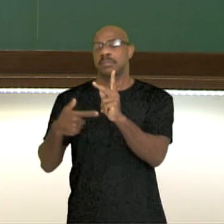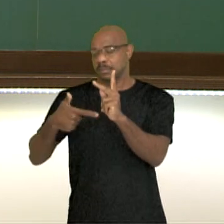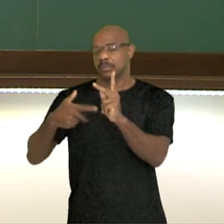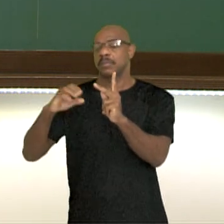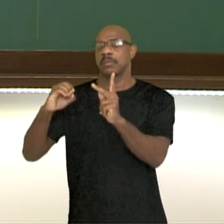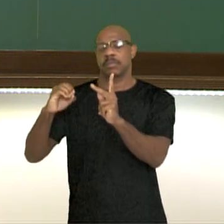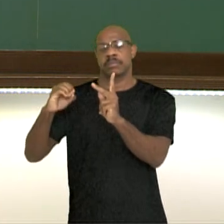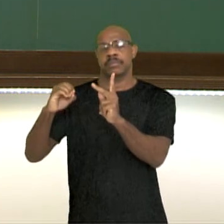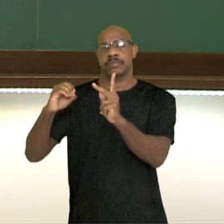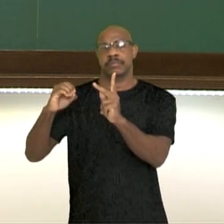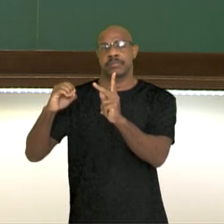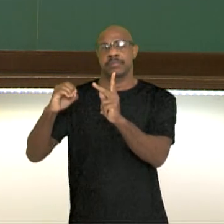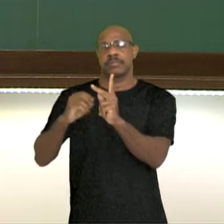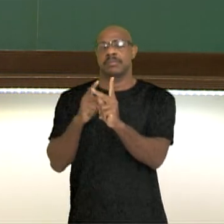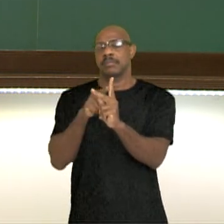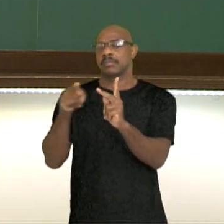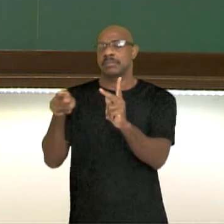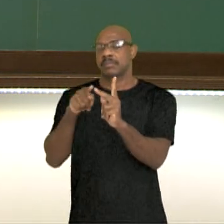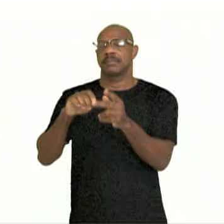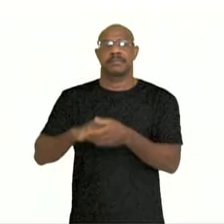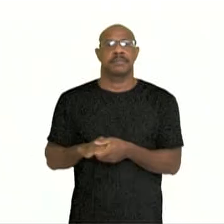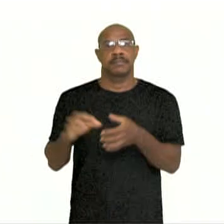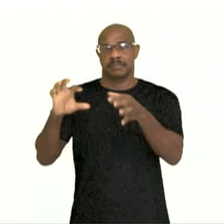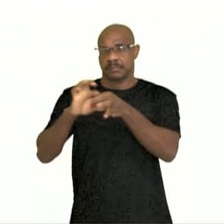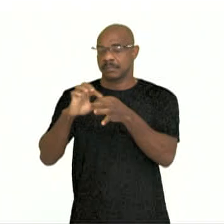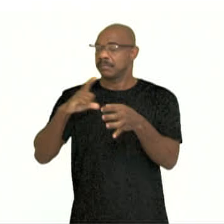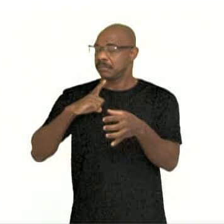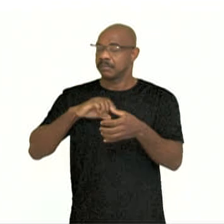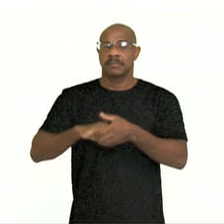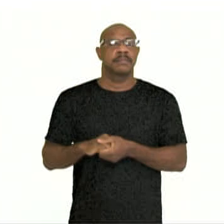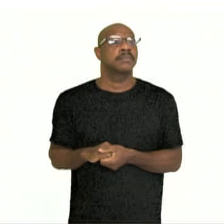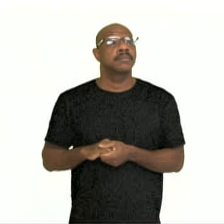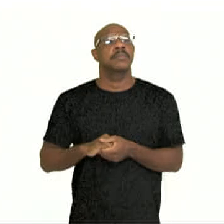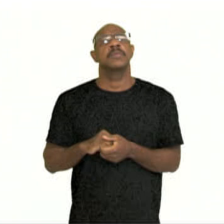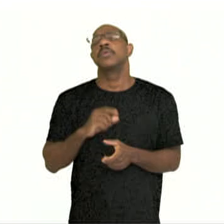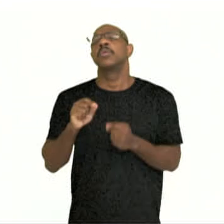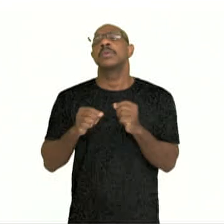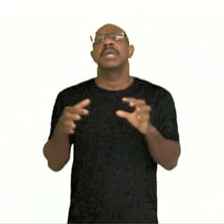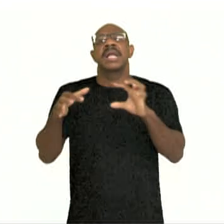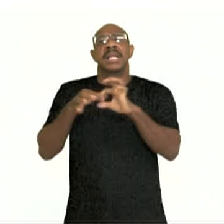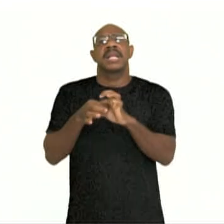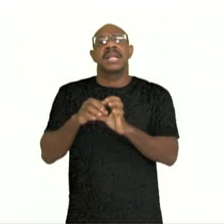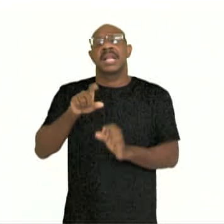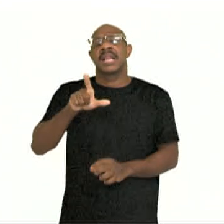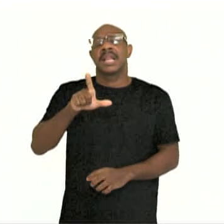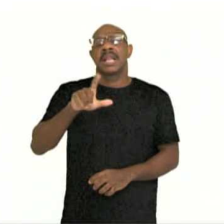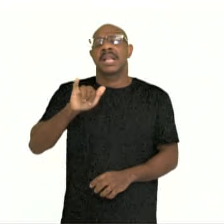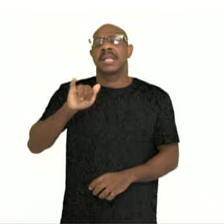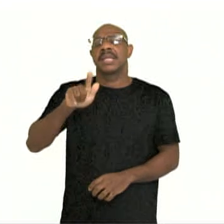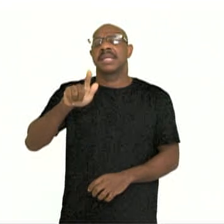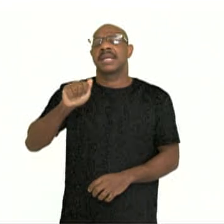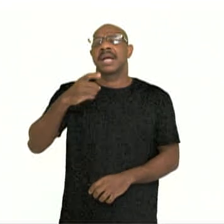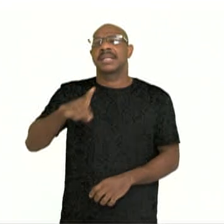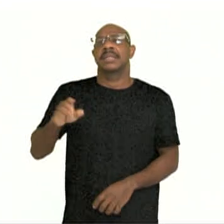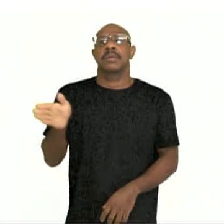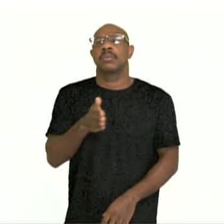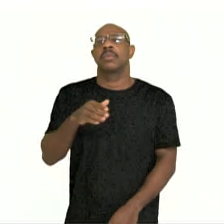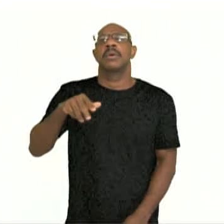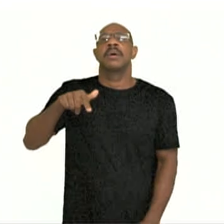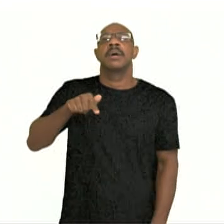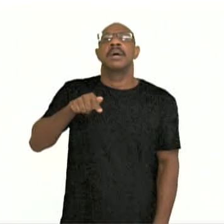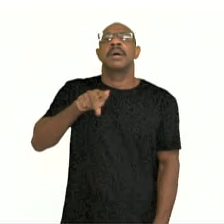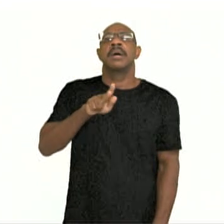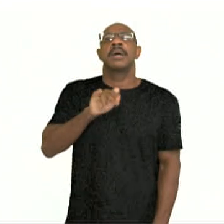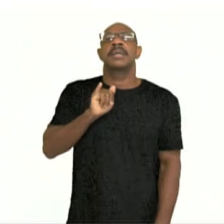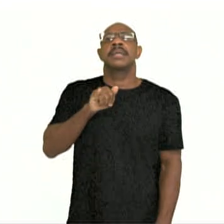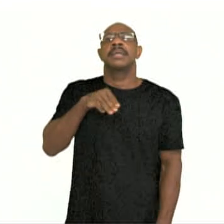ligam. Agora, professor, o que é uma ligação química? E por que esses átomos se